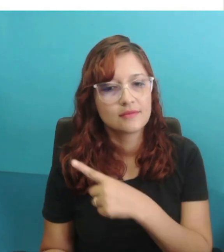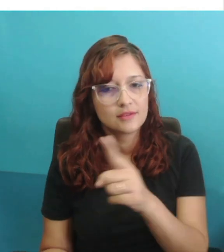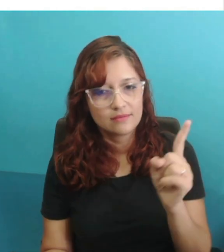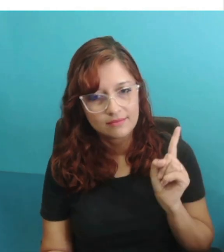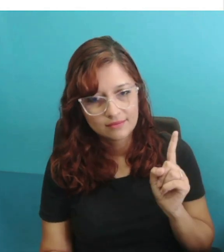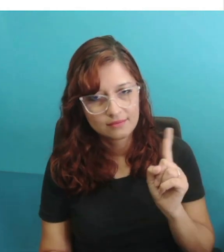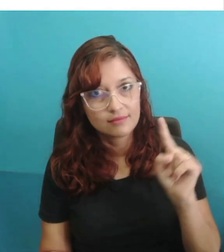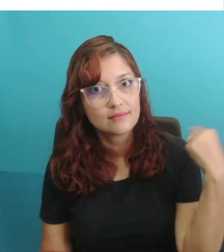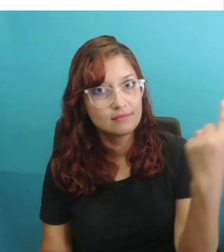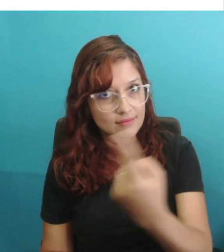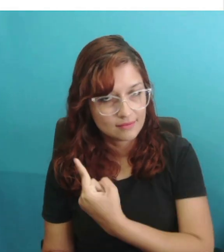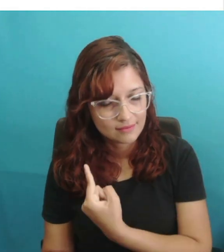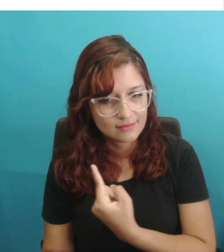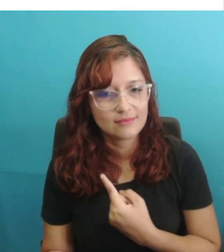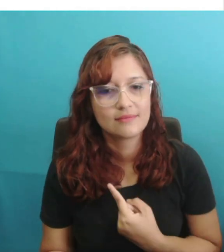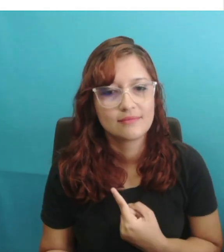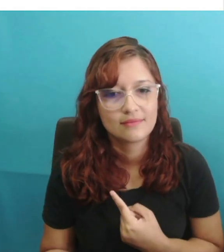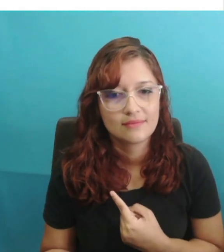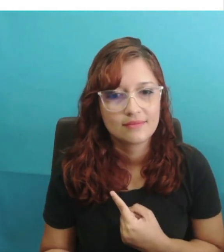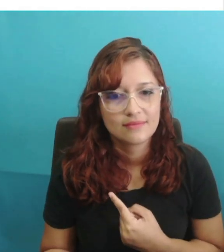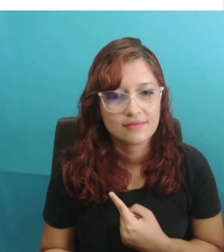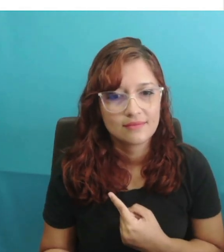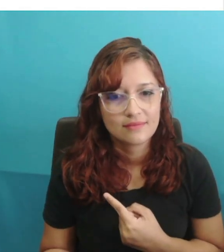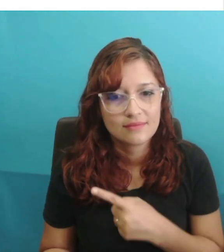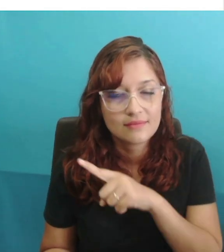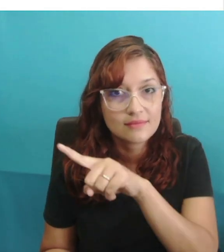Nós escrevemos.